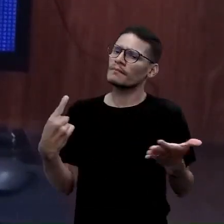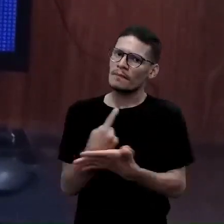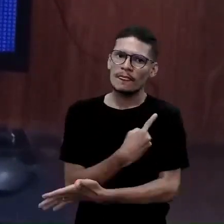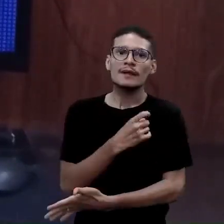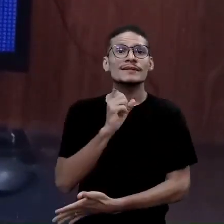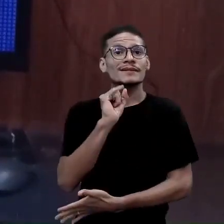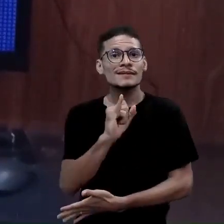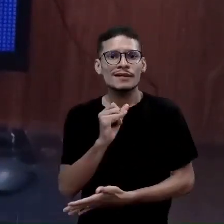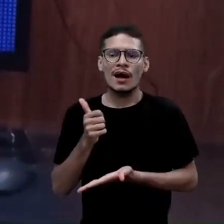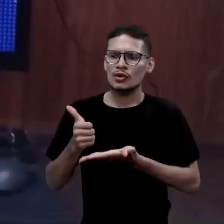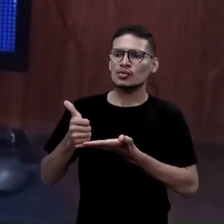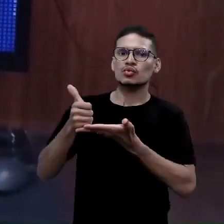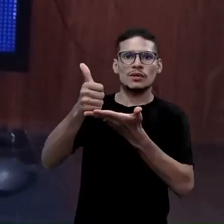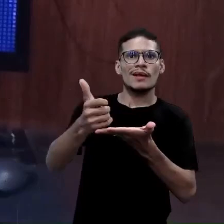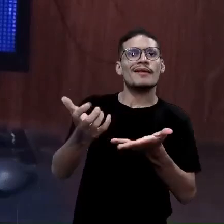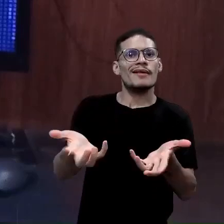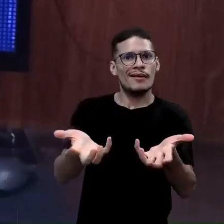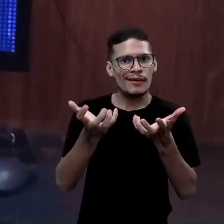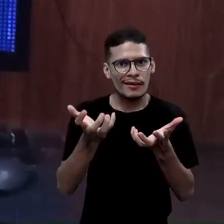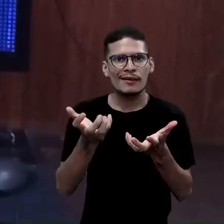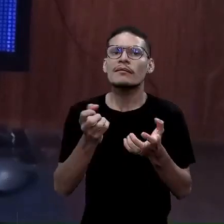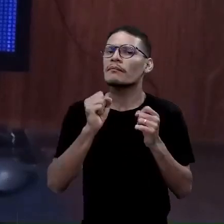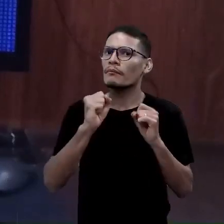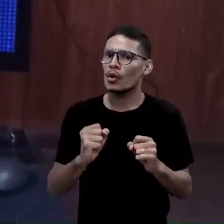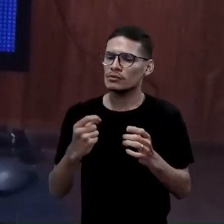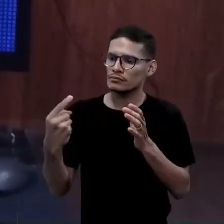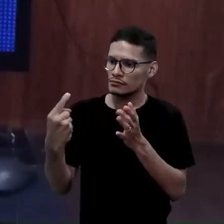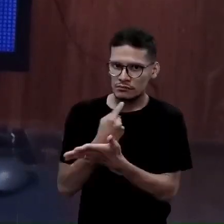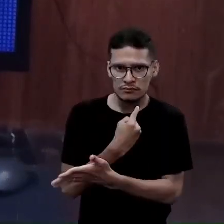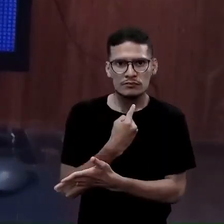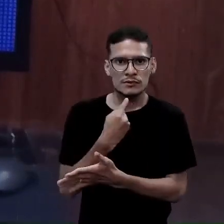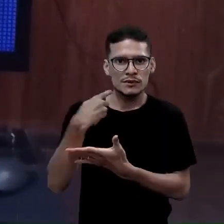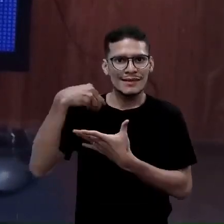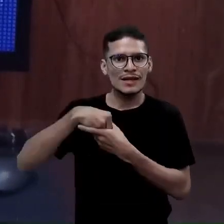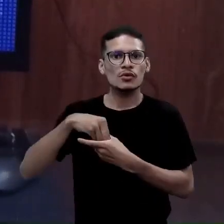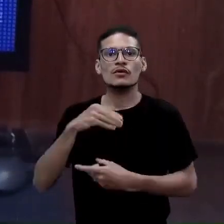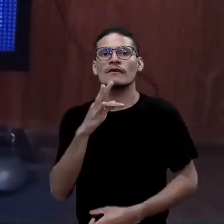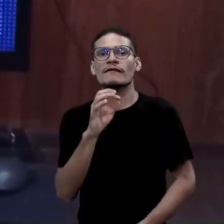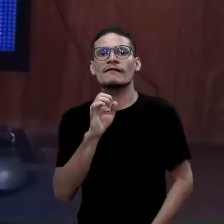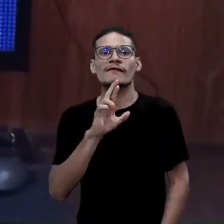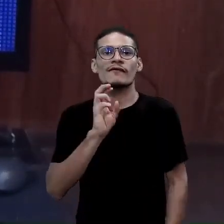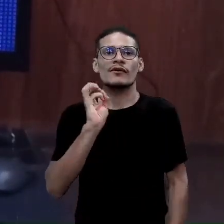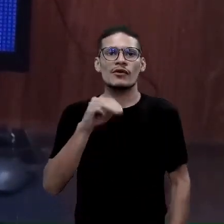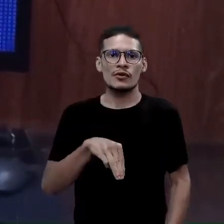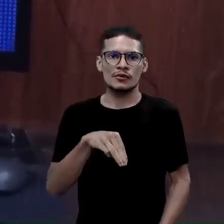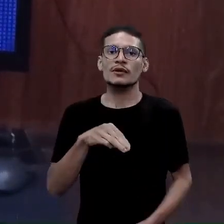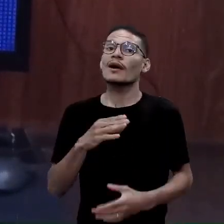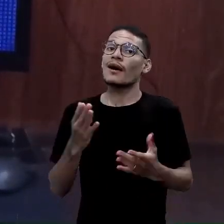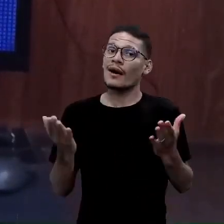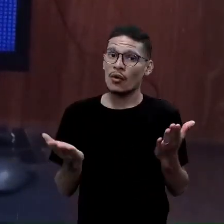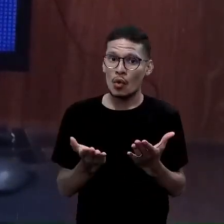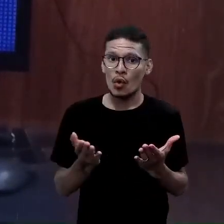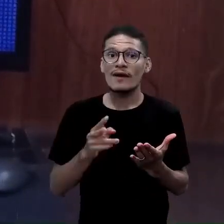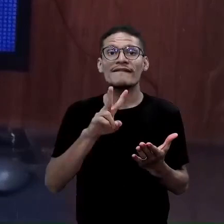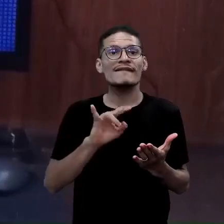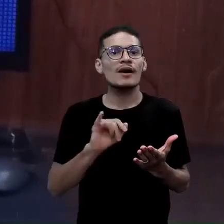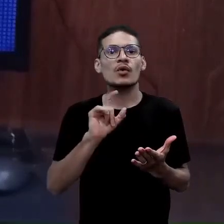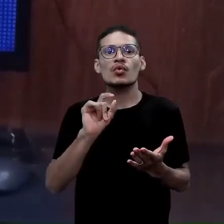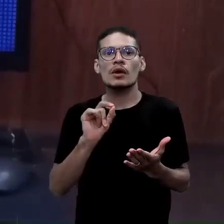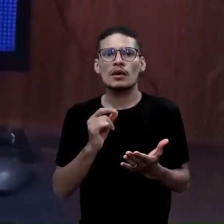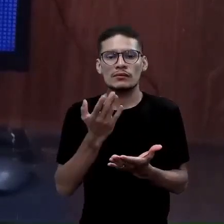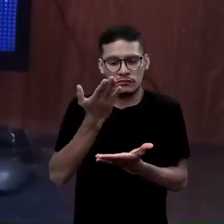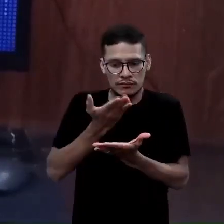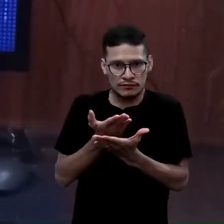alguma ajuda, queira compartilhar alguma informação ou queira tirar alguma dúvida, né? Agora, vamos ao